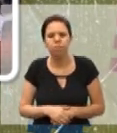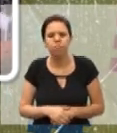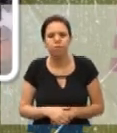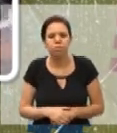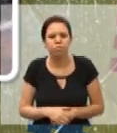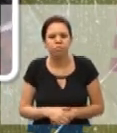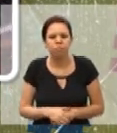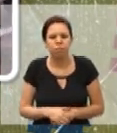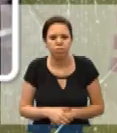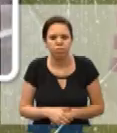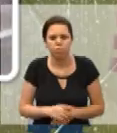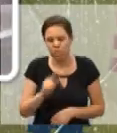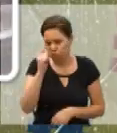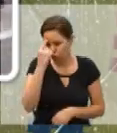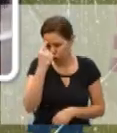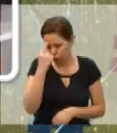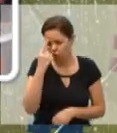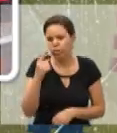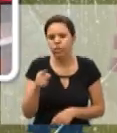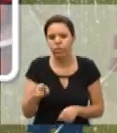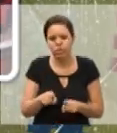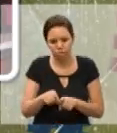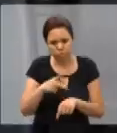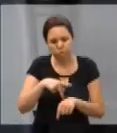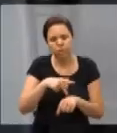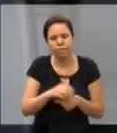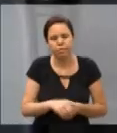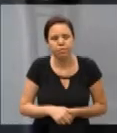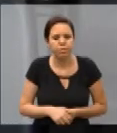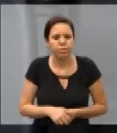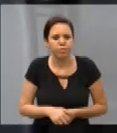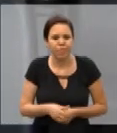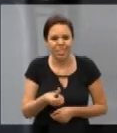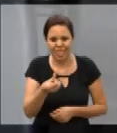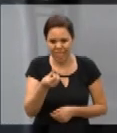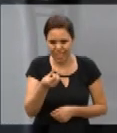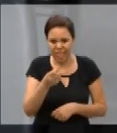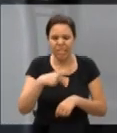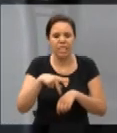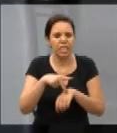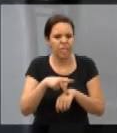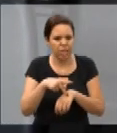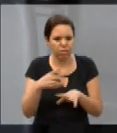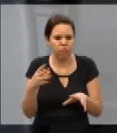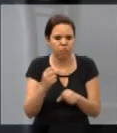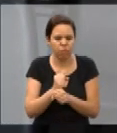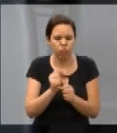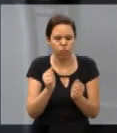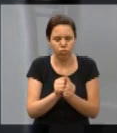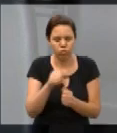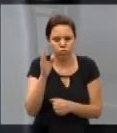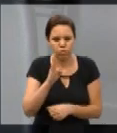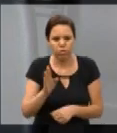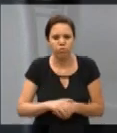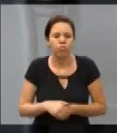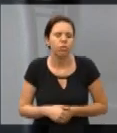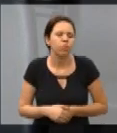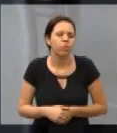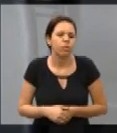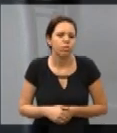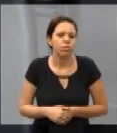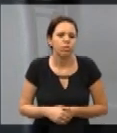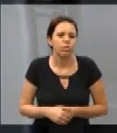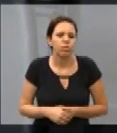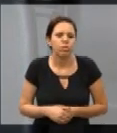alguma? Eu falei Índia já, né? Índia. E a Índia. São 6, né? 6. Contando com o Brasil, 6 países, né?